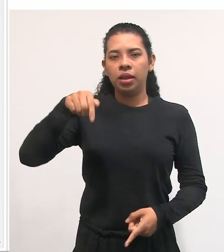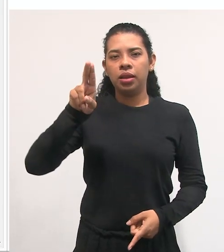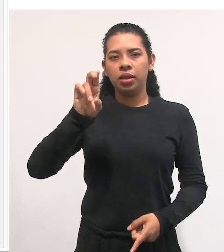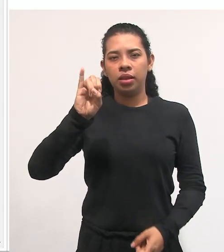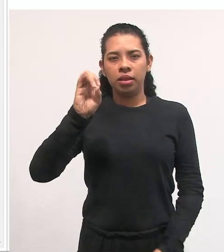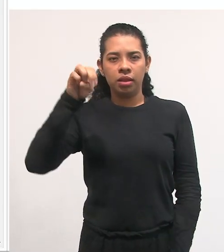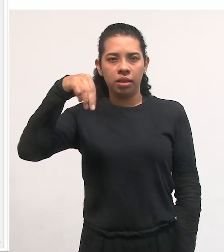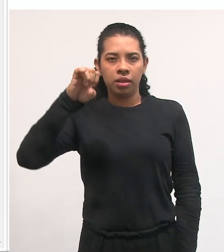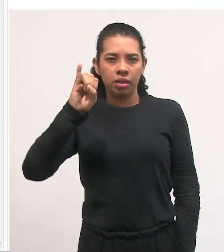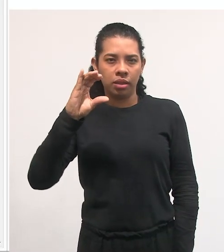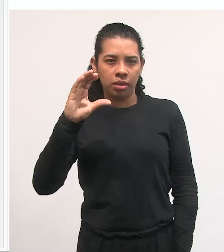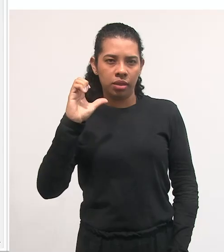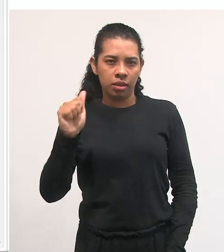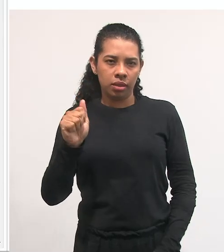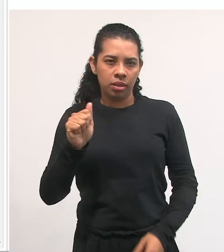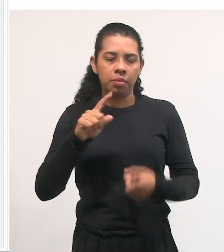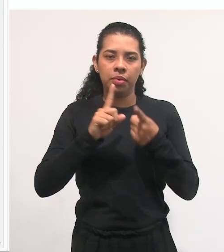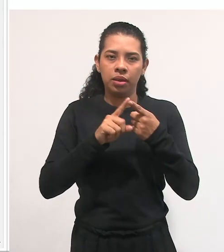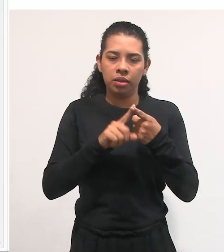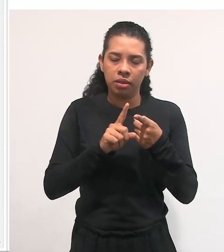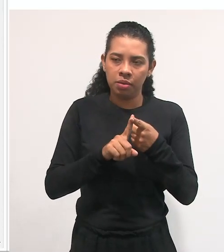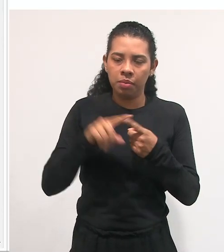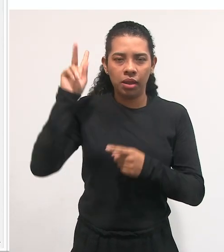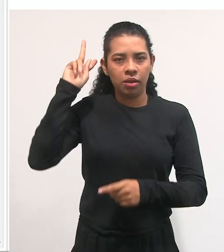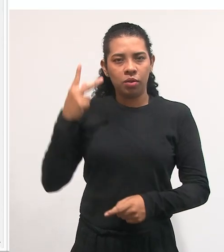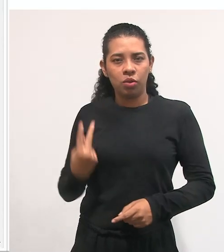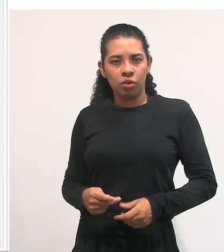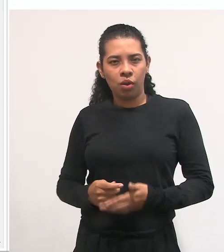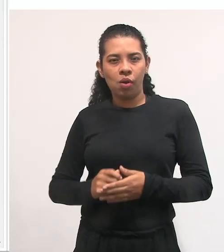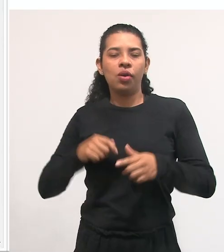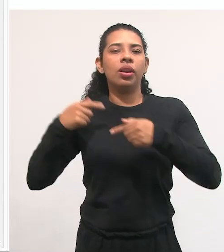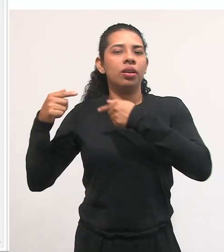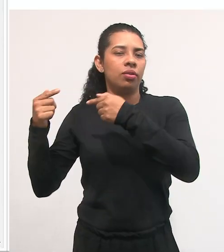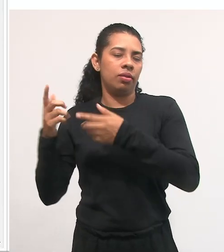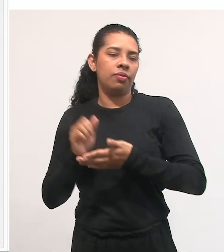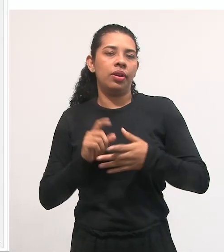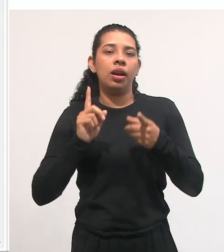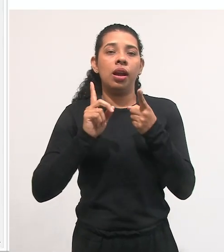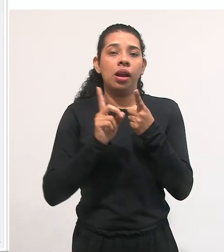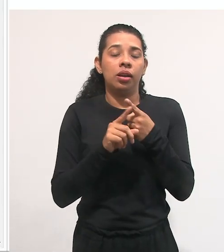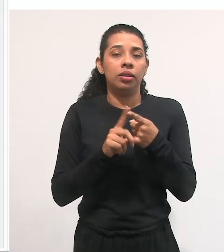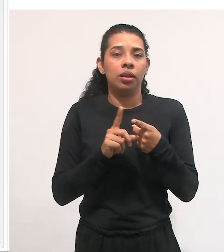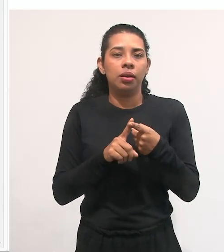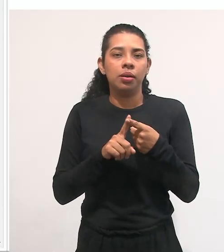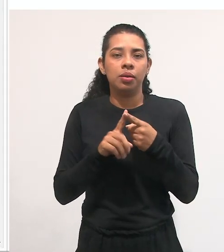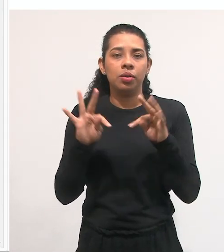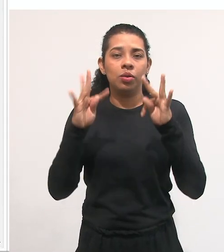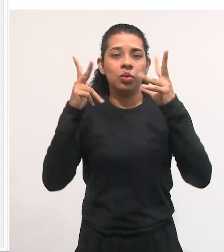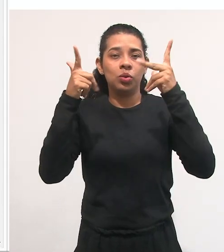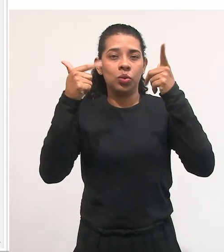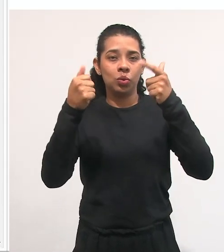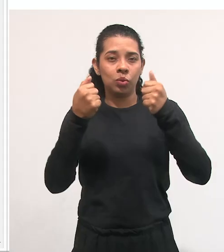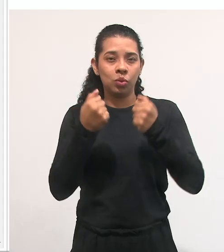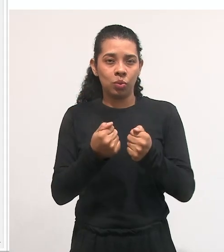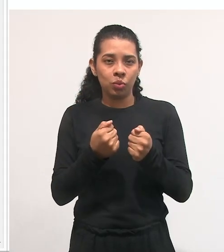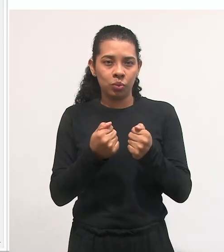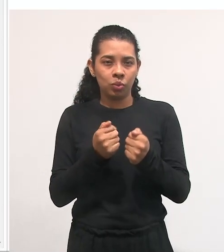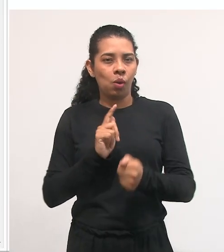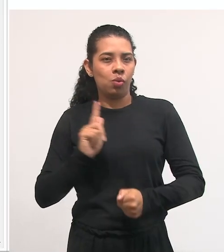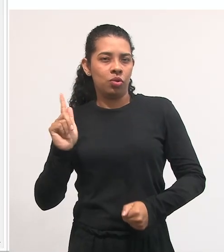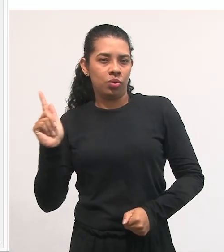política, eu estou falando das disciplinas de história e geografia. Então, há essa mescla